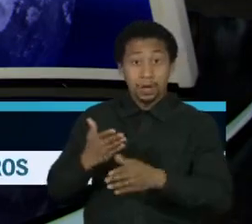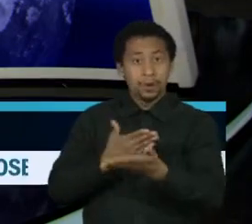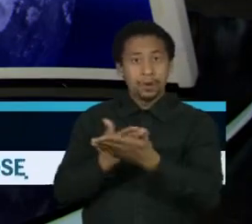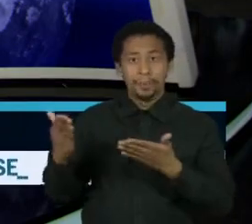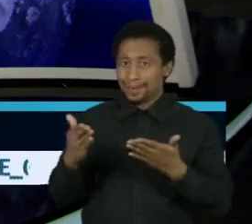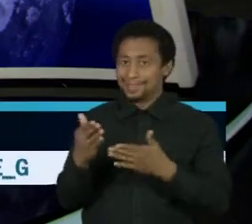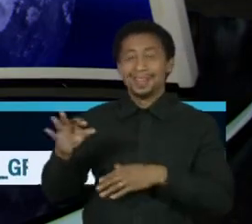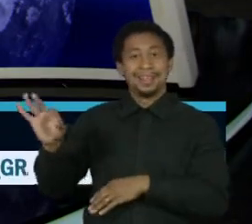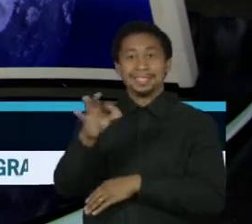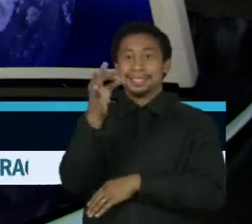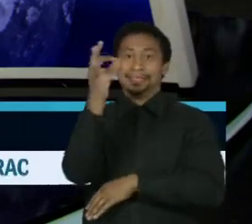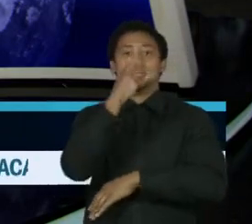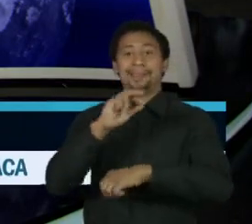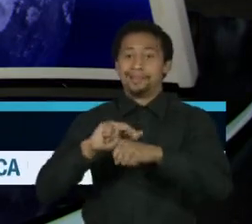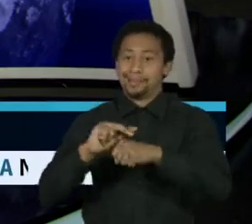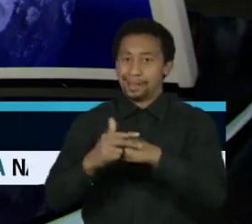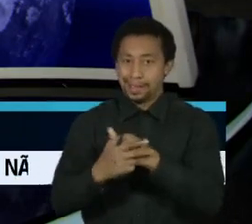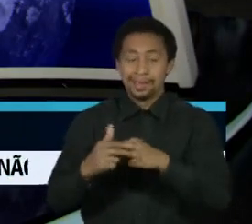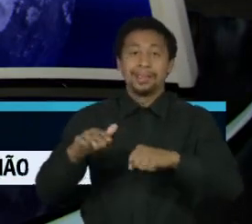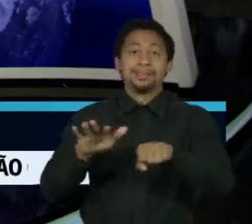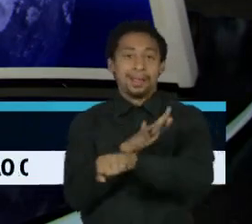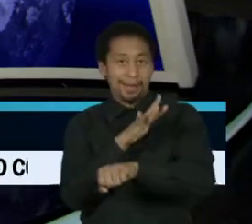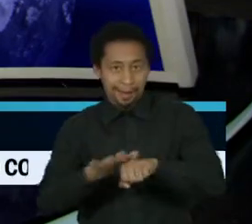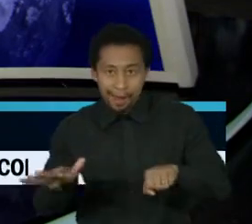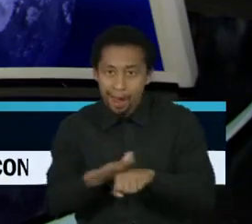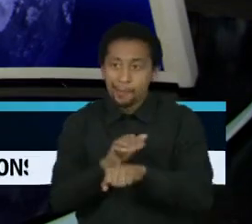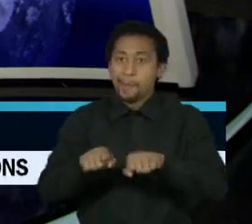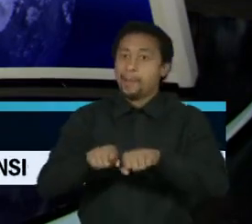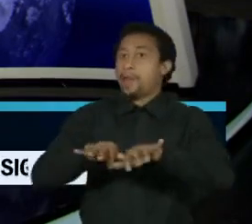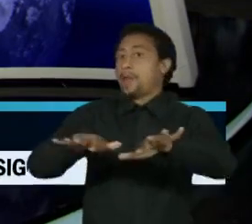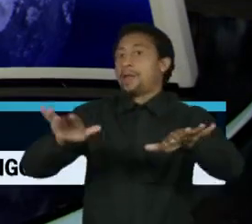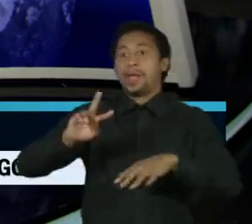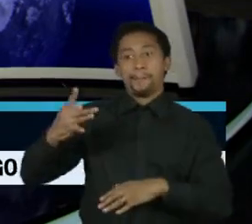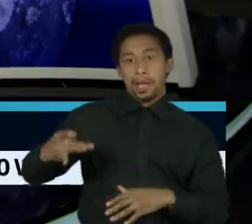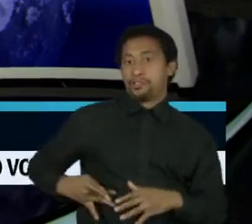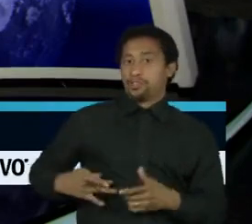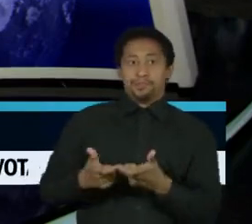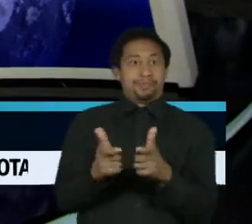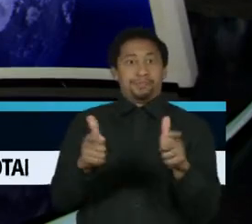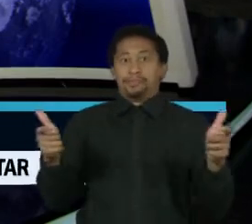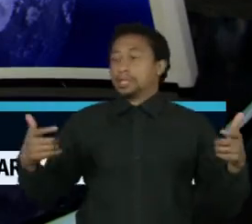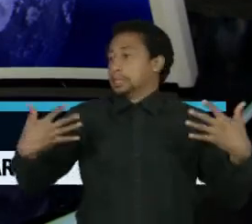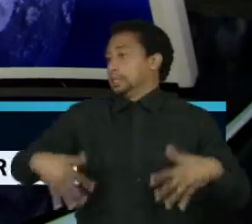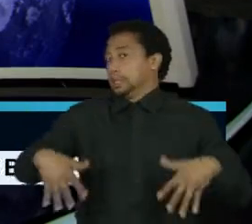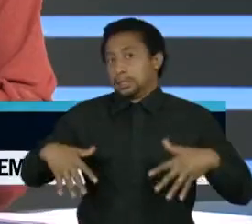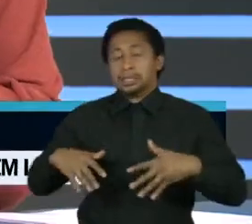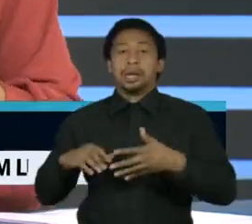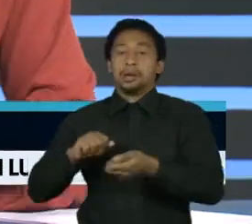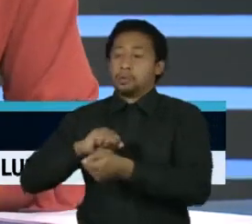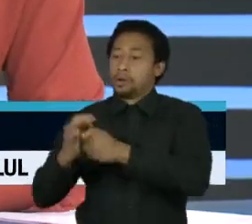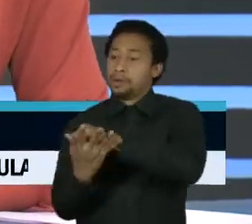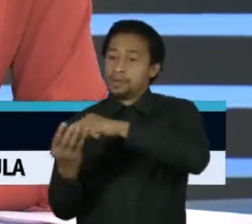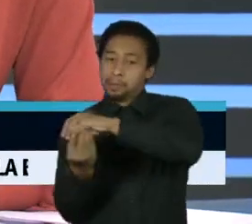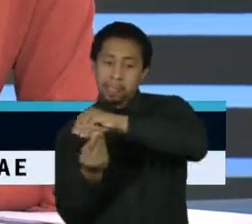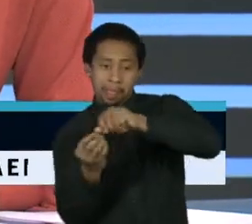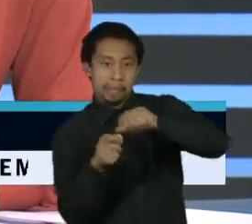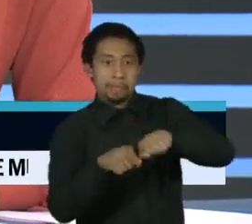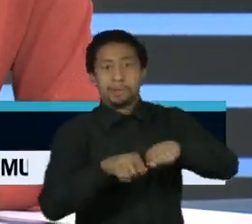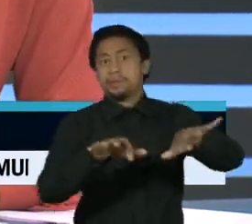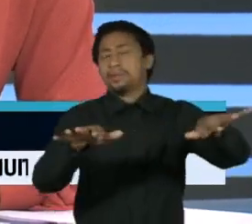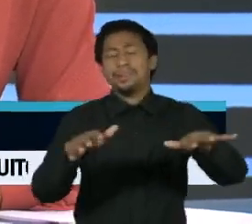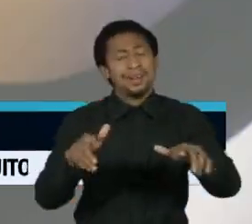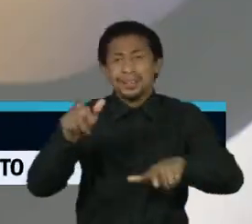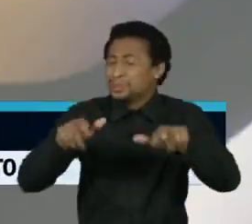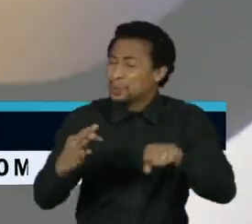sarampo Novas Novas variantes é hepatite até quando aí daqui para frente a gente vai viver assim transando que